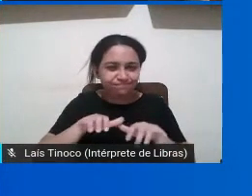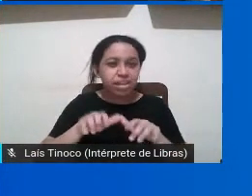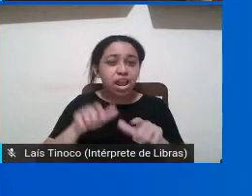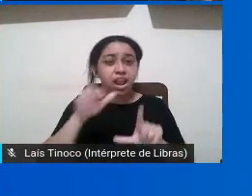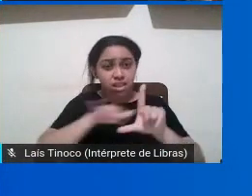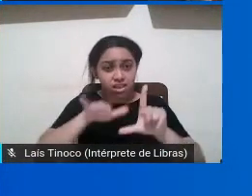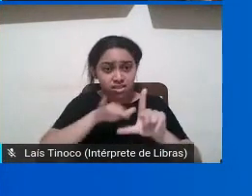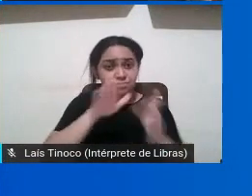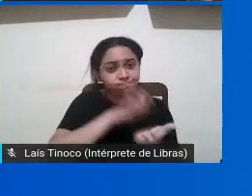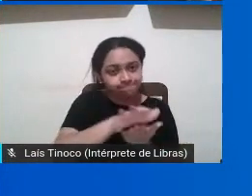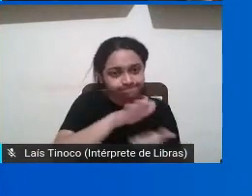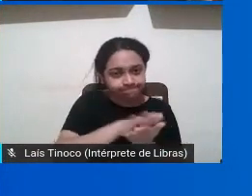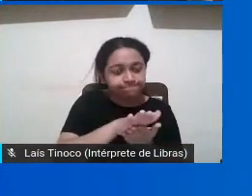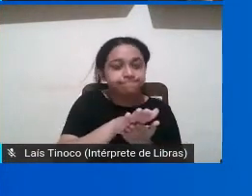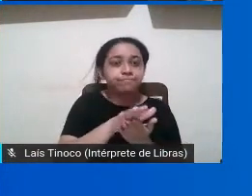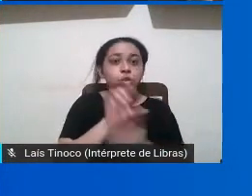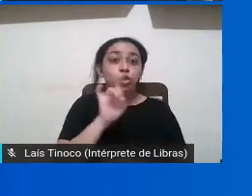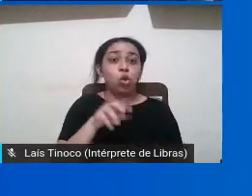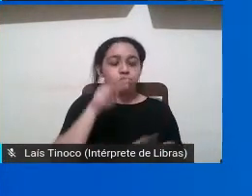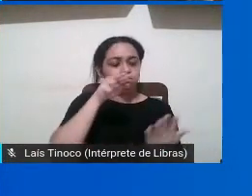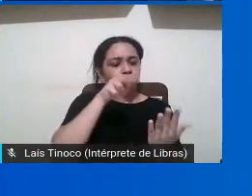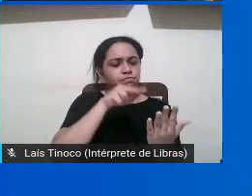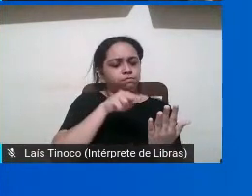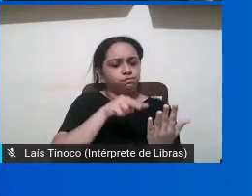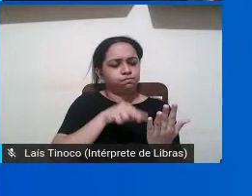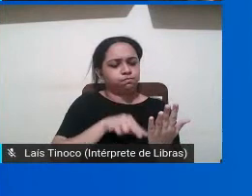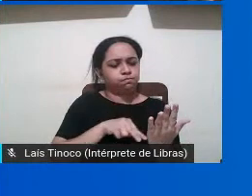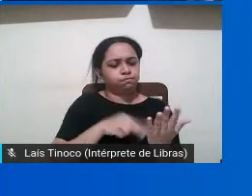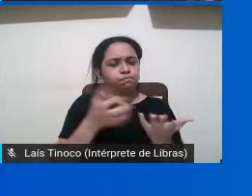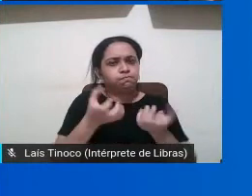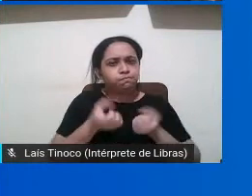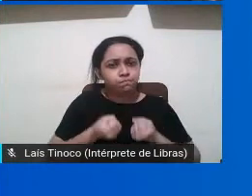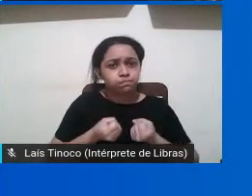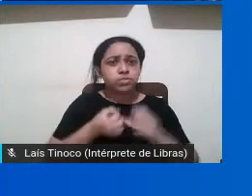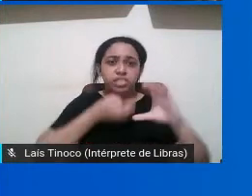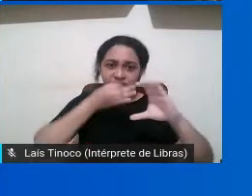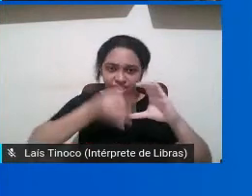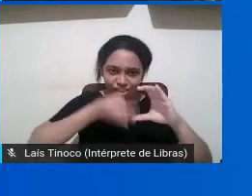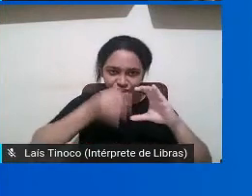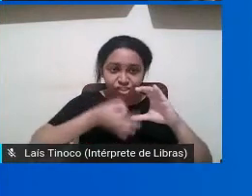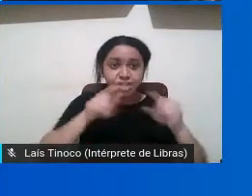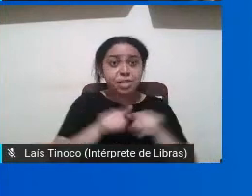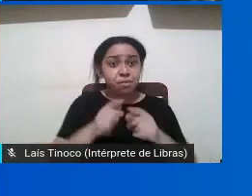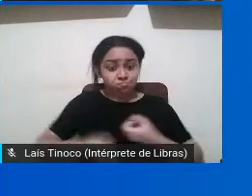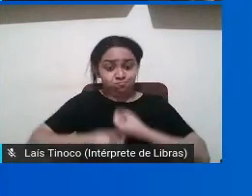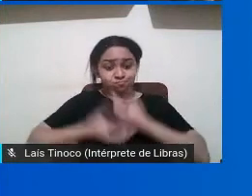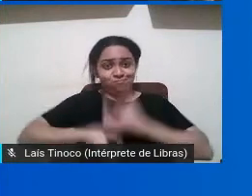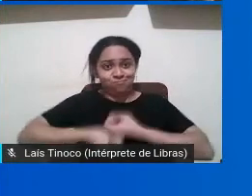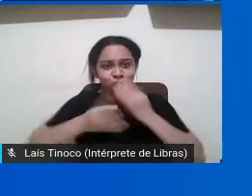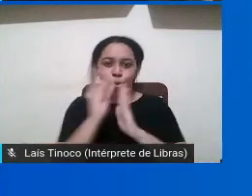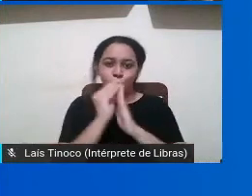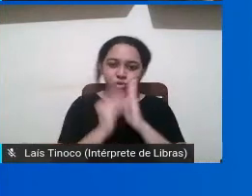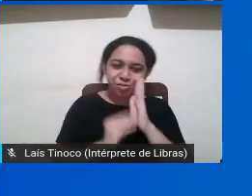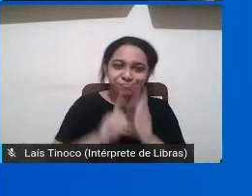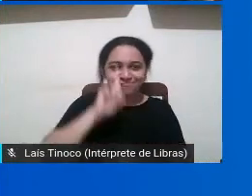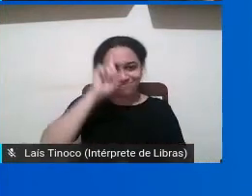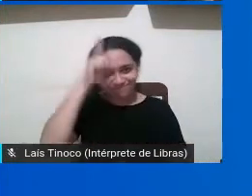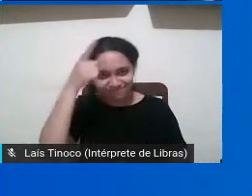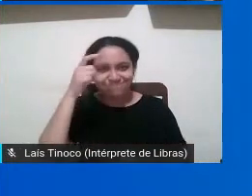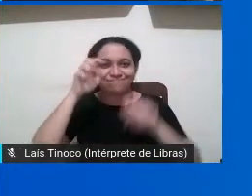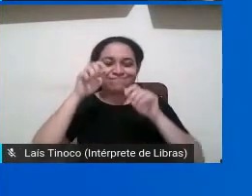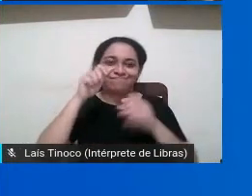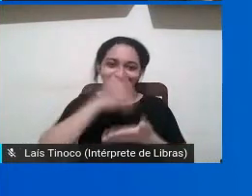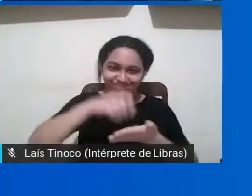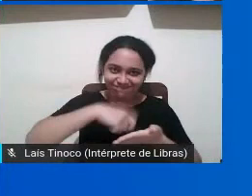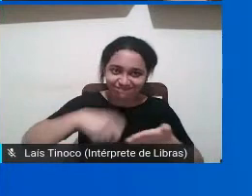o sujeito isso não apenas Leiam né mas também critiquem e produzam conteúdos escritos né o mesmo vale